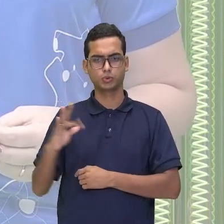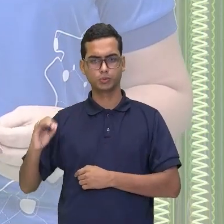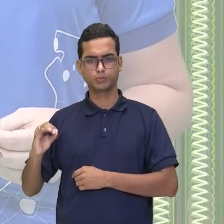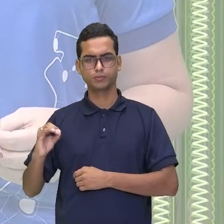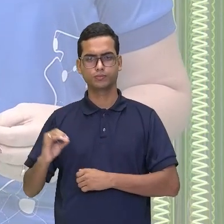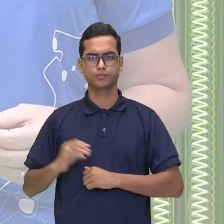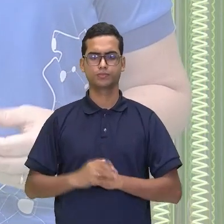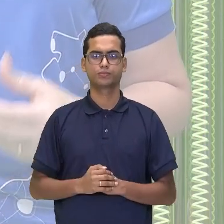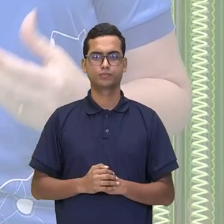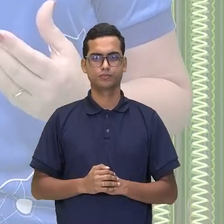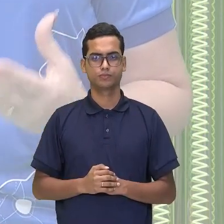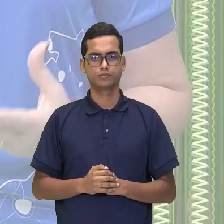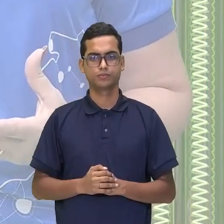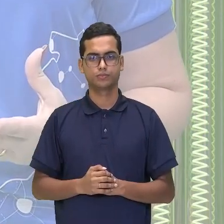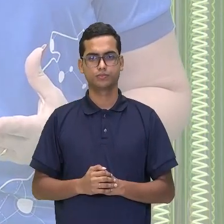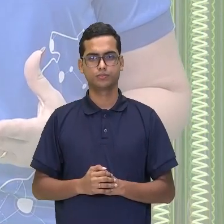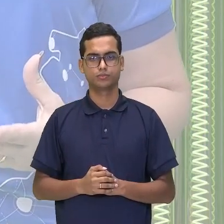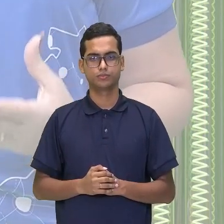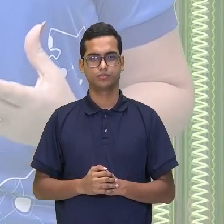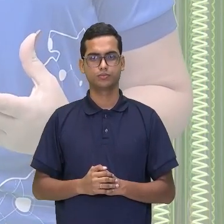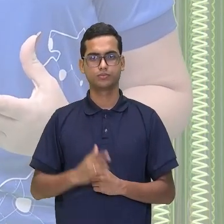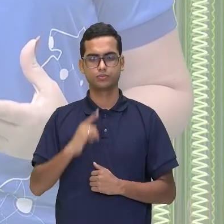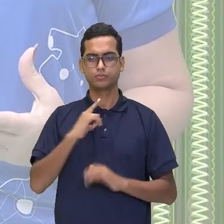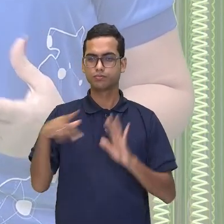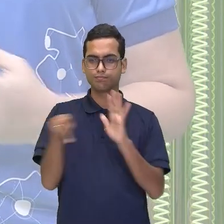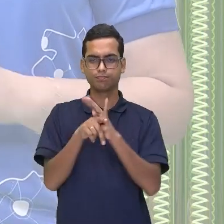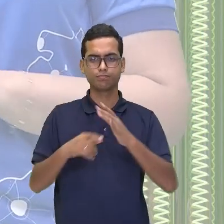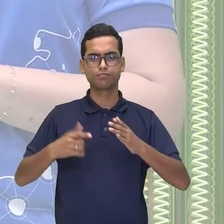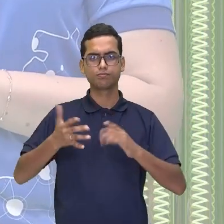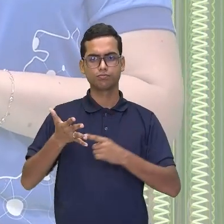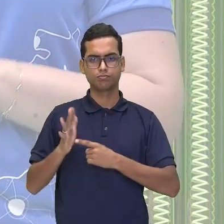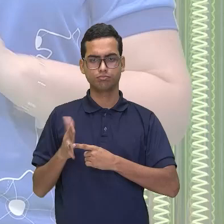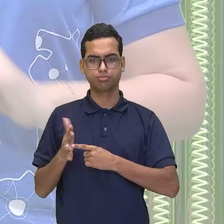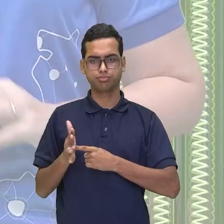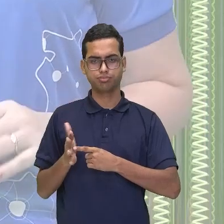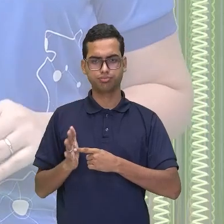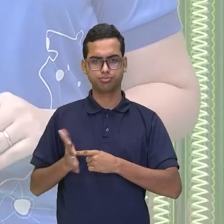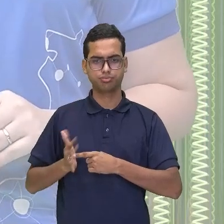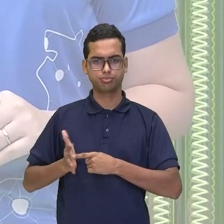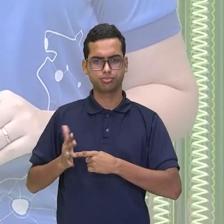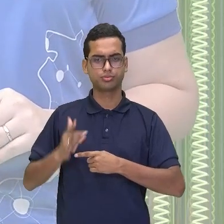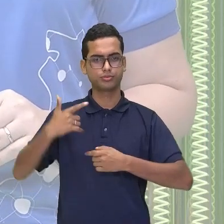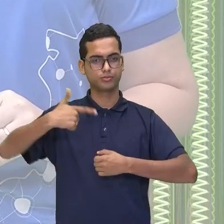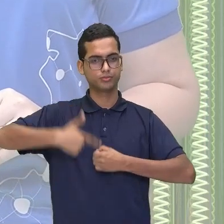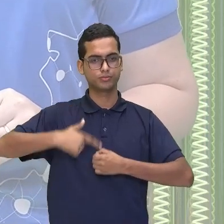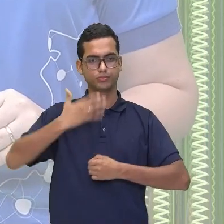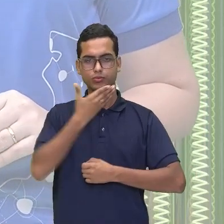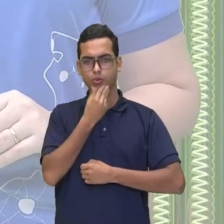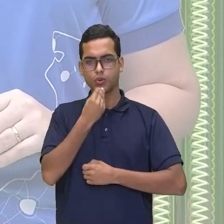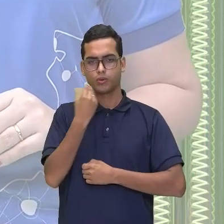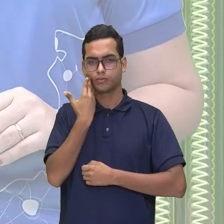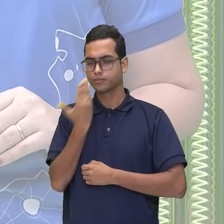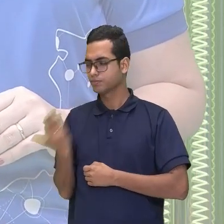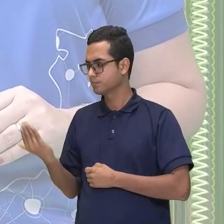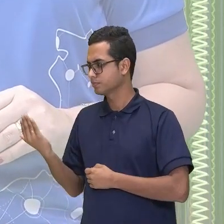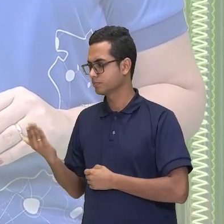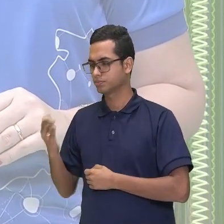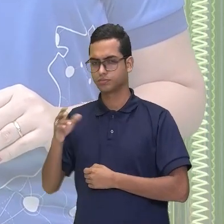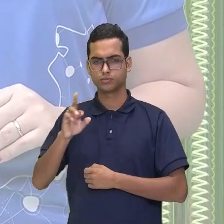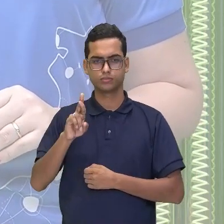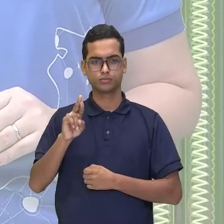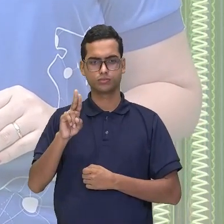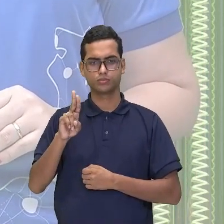ver aí que existe um motor a diesel, que foi criado então por essa pessoa, olha só, Rudolf Diesel,